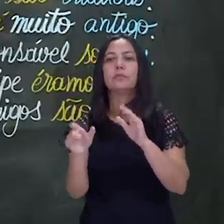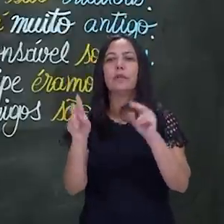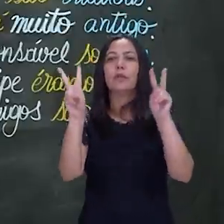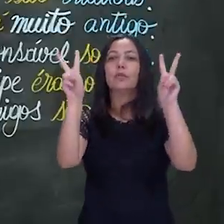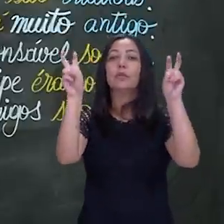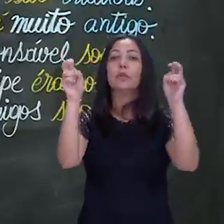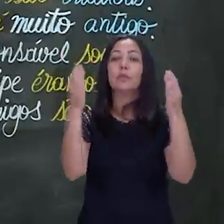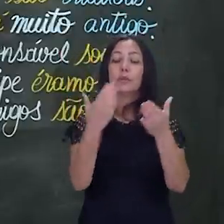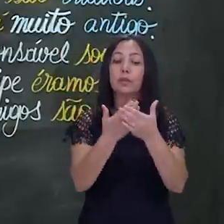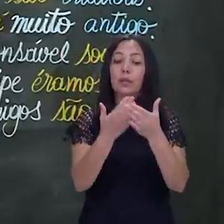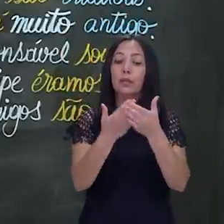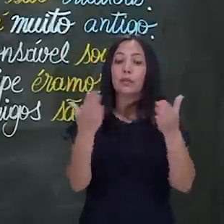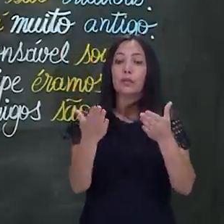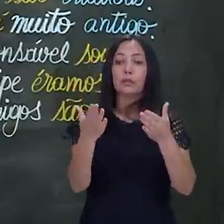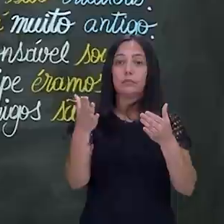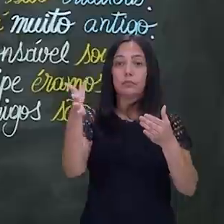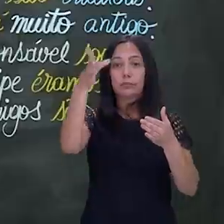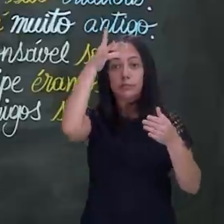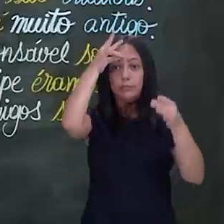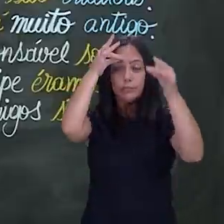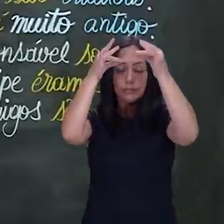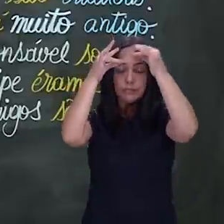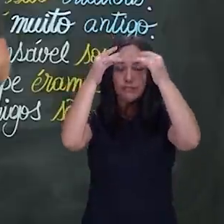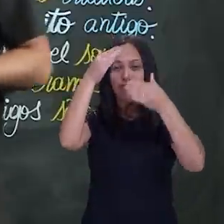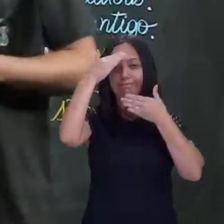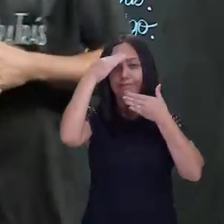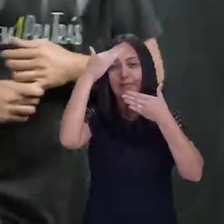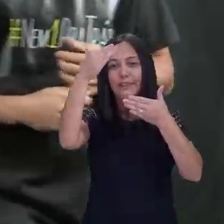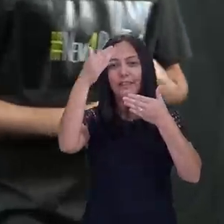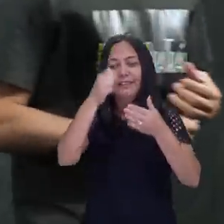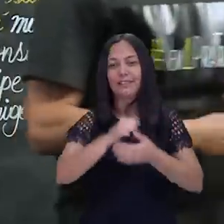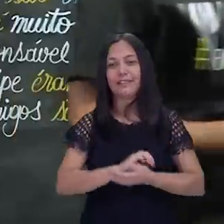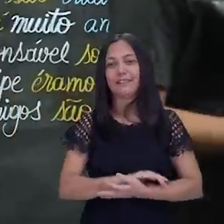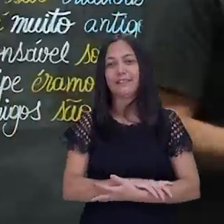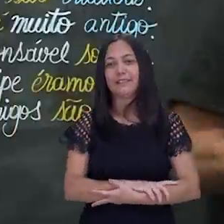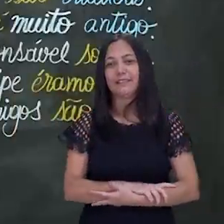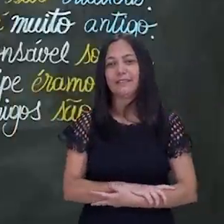dessa aula. Guarda essas informações, hein? Muito obrigado.